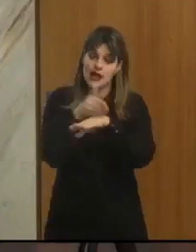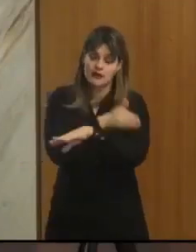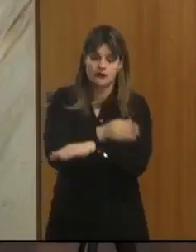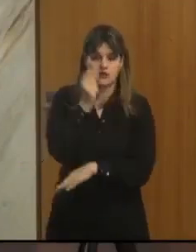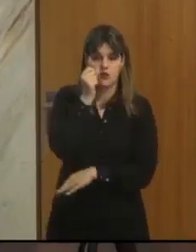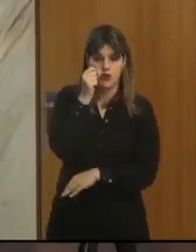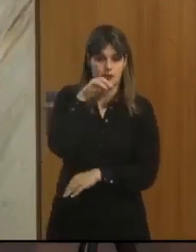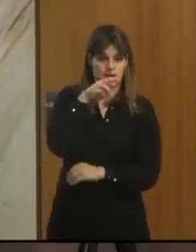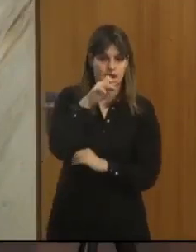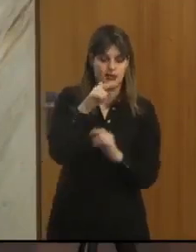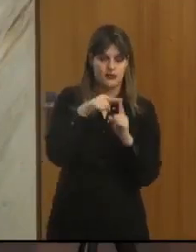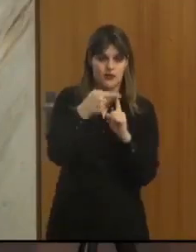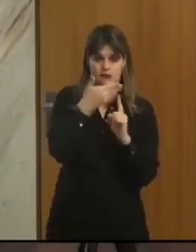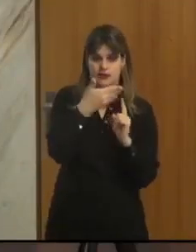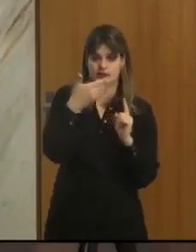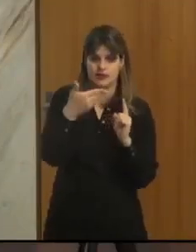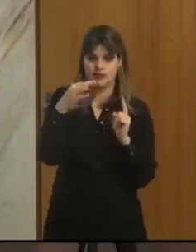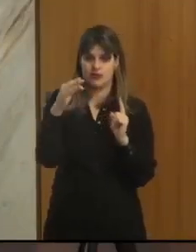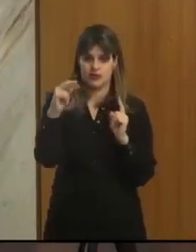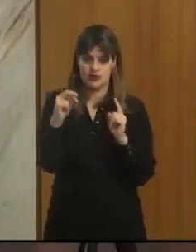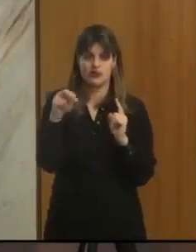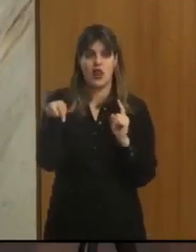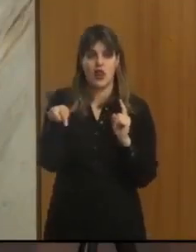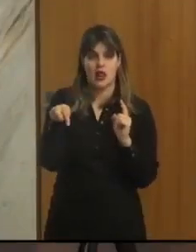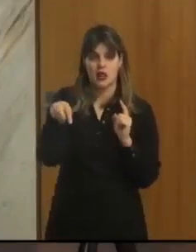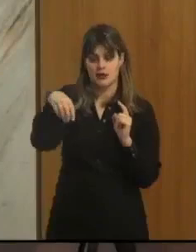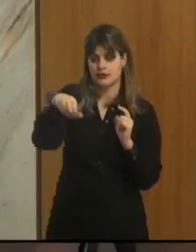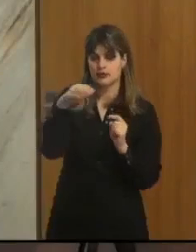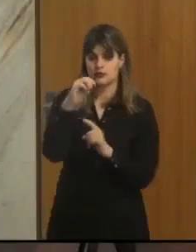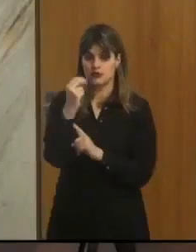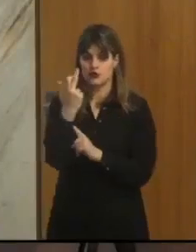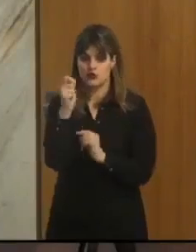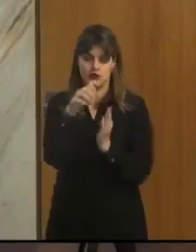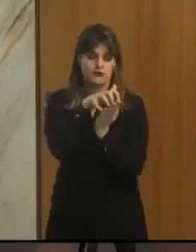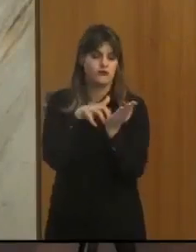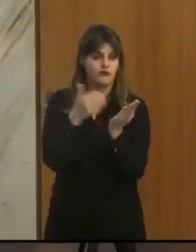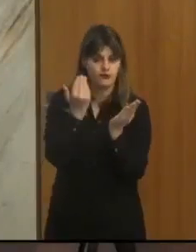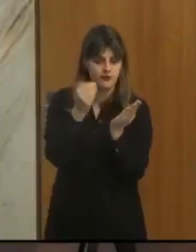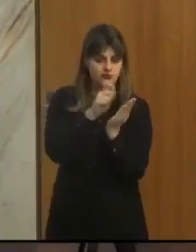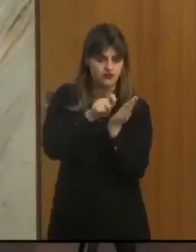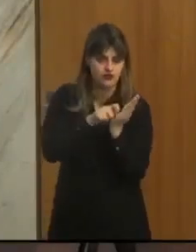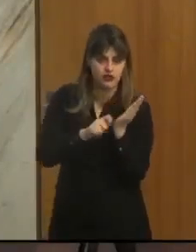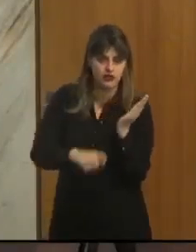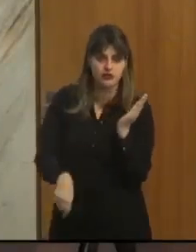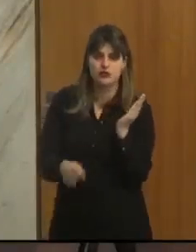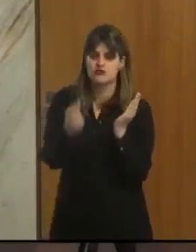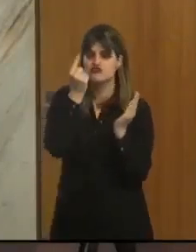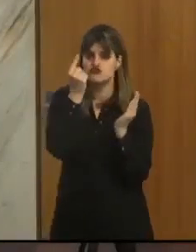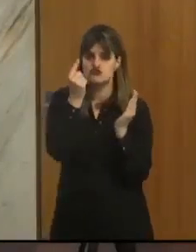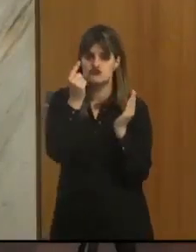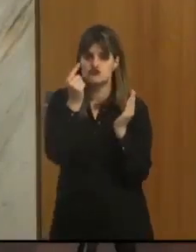em 1143, existiu em Sor, e há registro escrito, um pequeno cenóbio